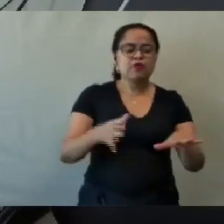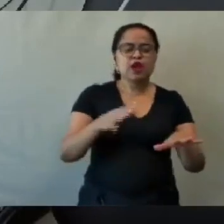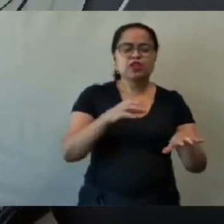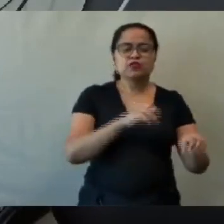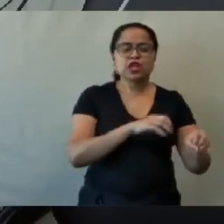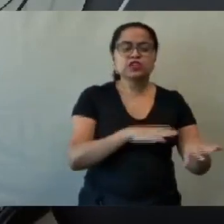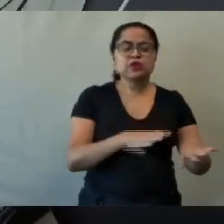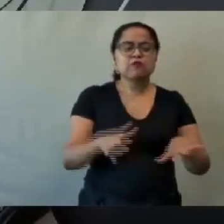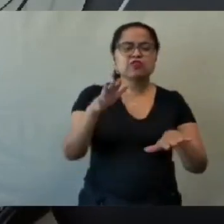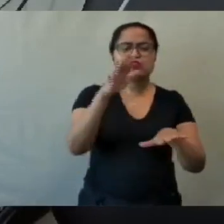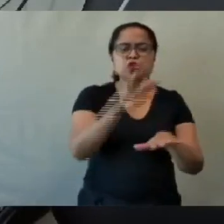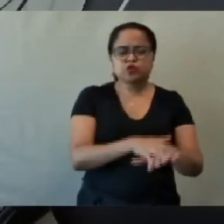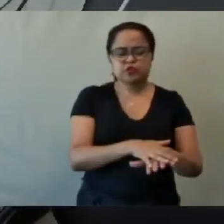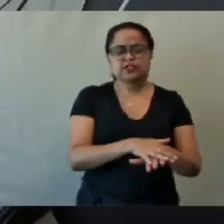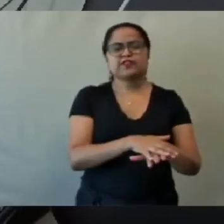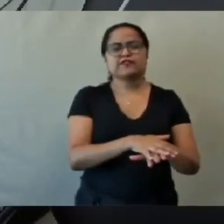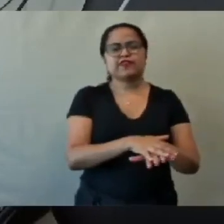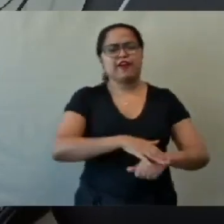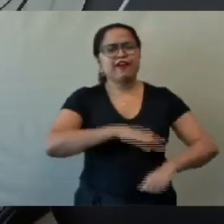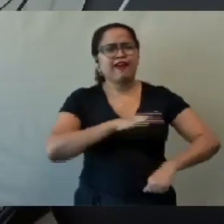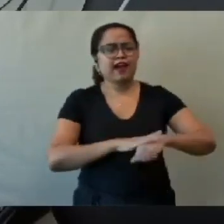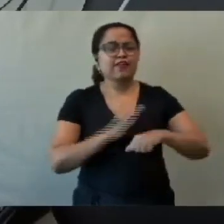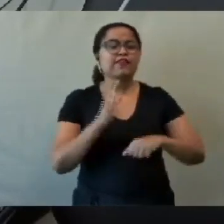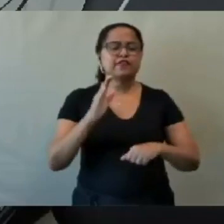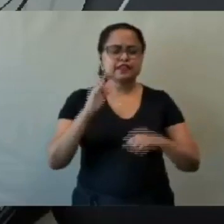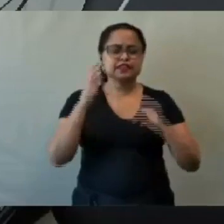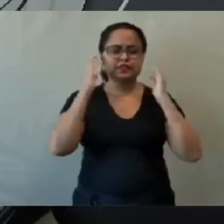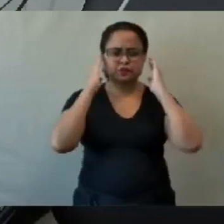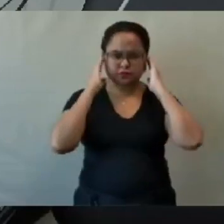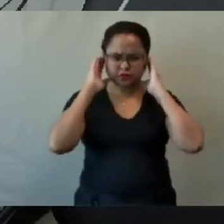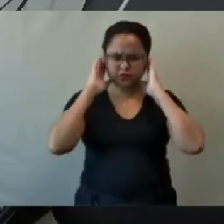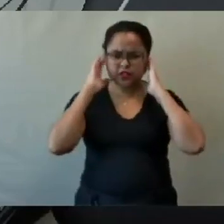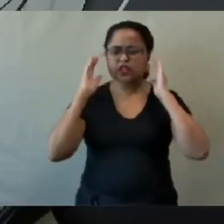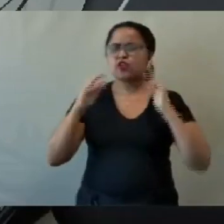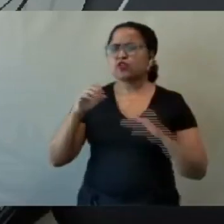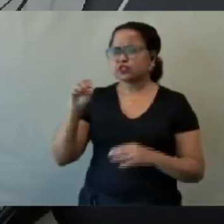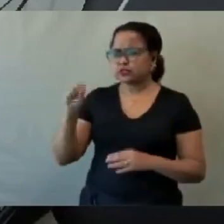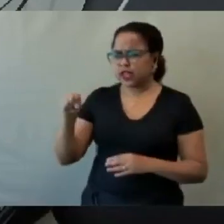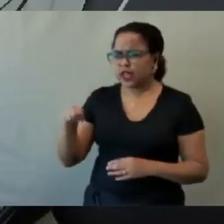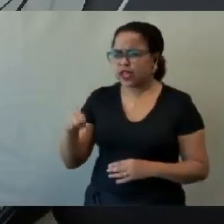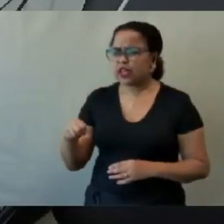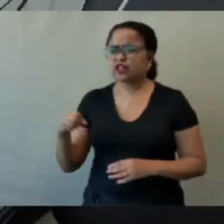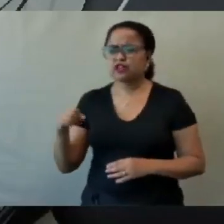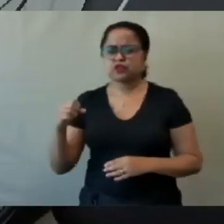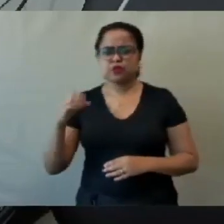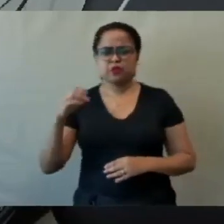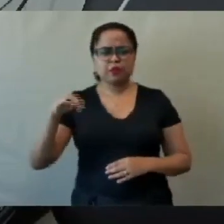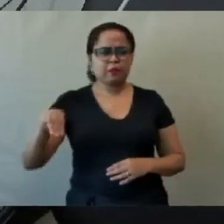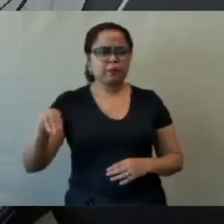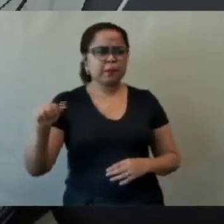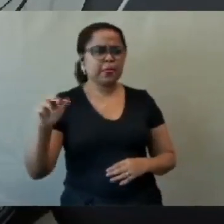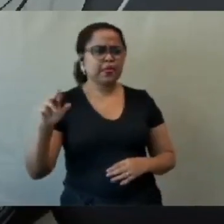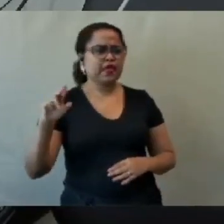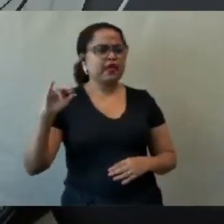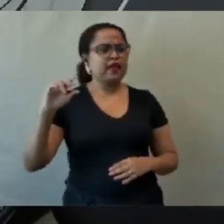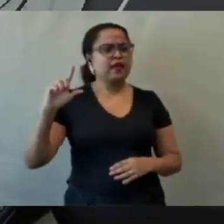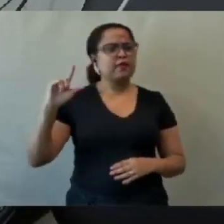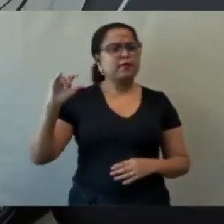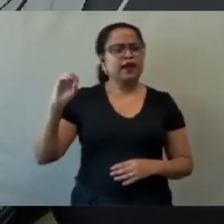E isso a gente precisa dizer aqui, né, professora Marli, né, Cida, porque muitas vezes eu tenho